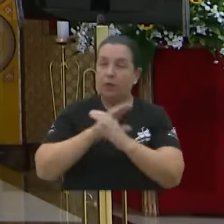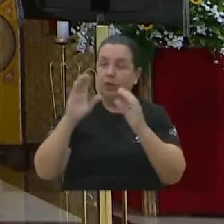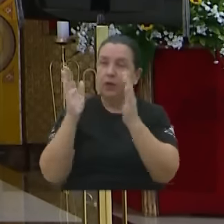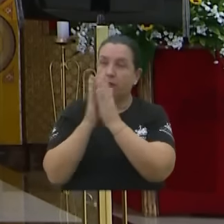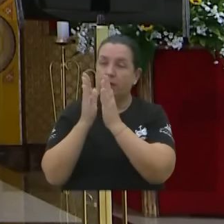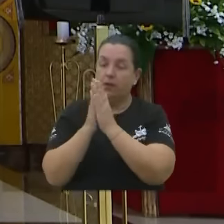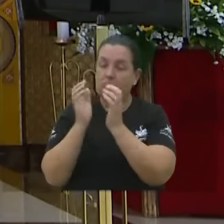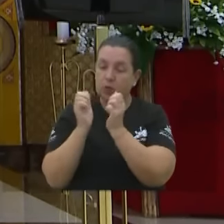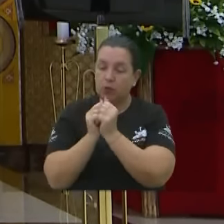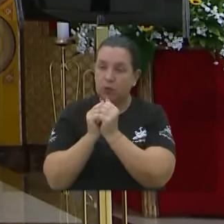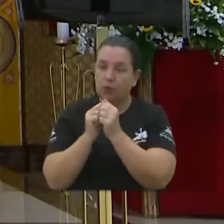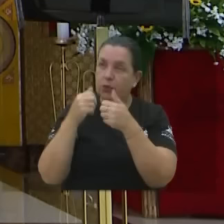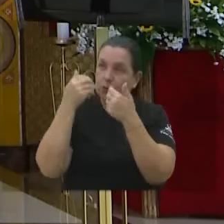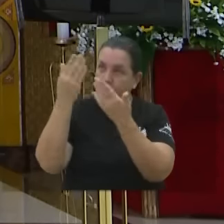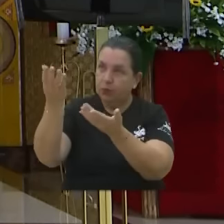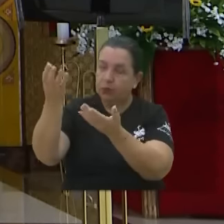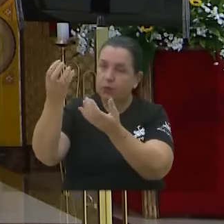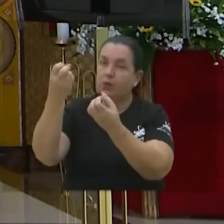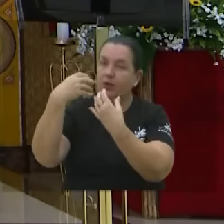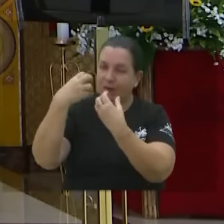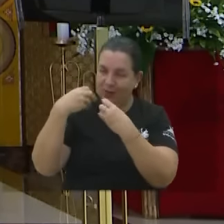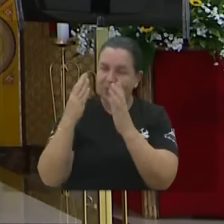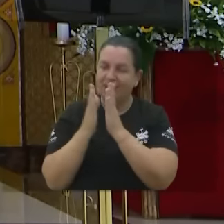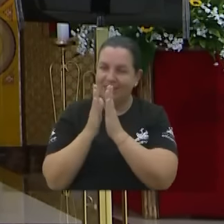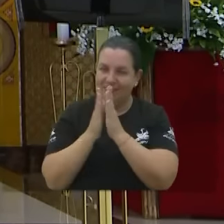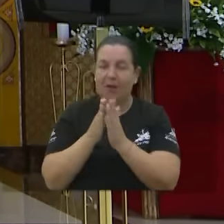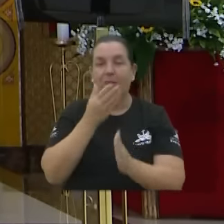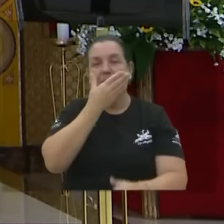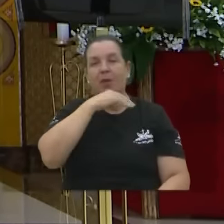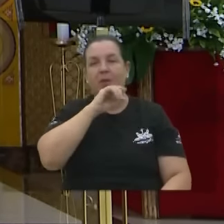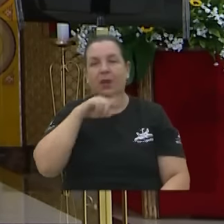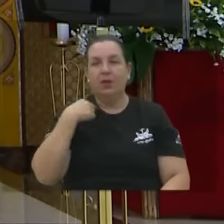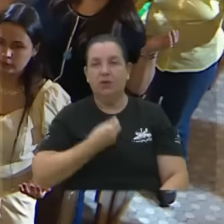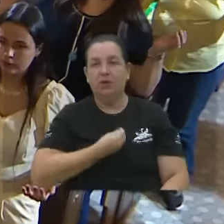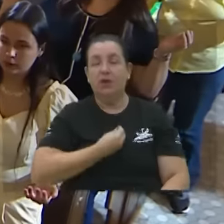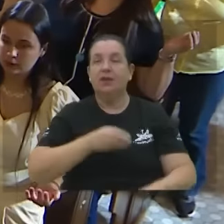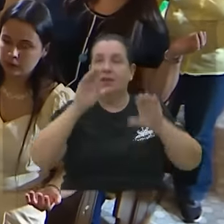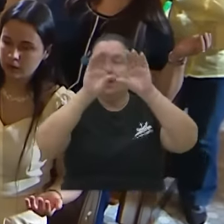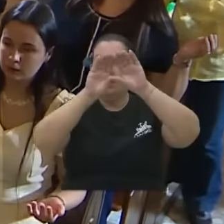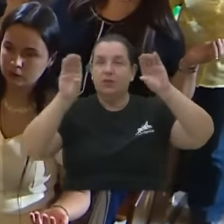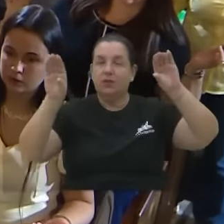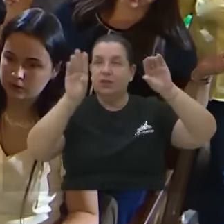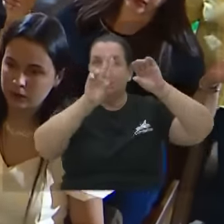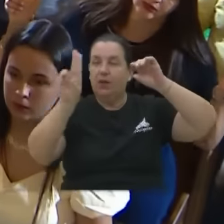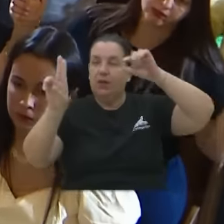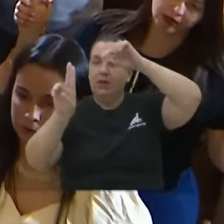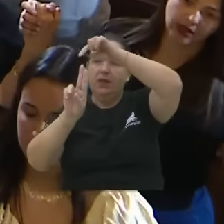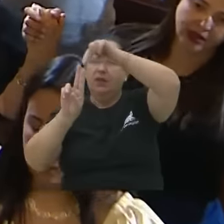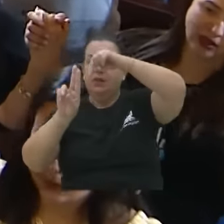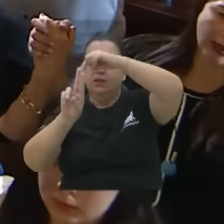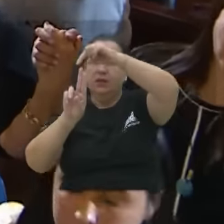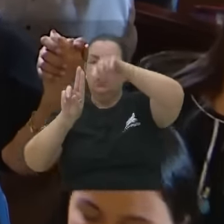Rezemos juntos a oração que o Senhor nos ensinou. Pai nosso que estais nos